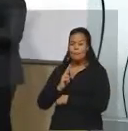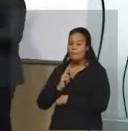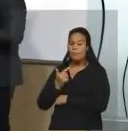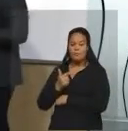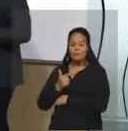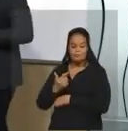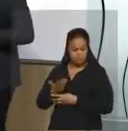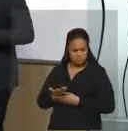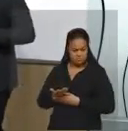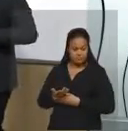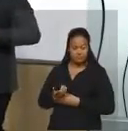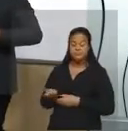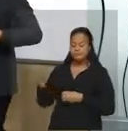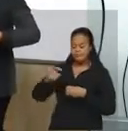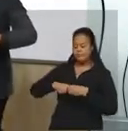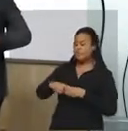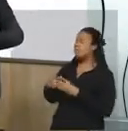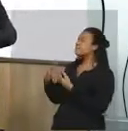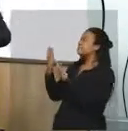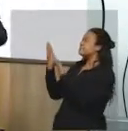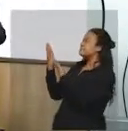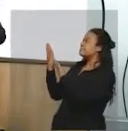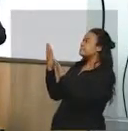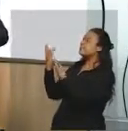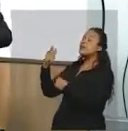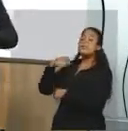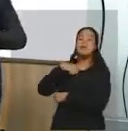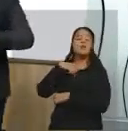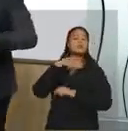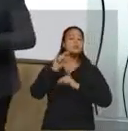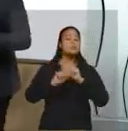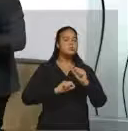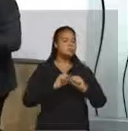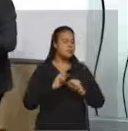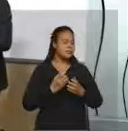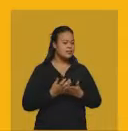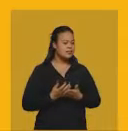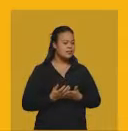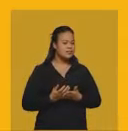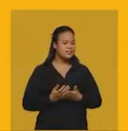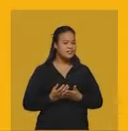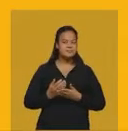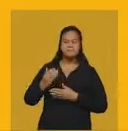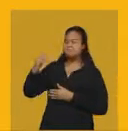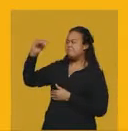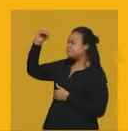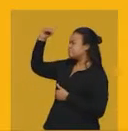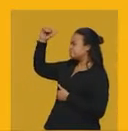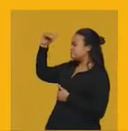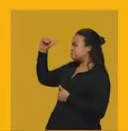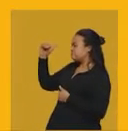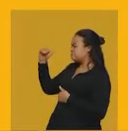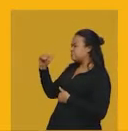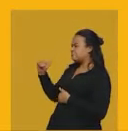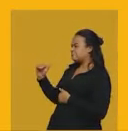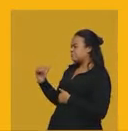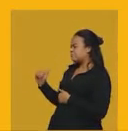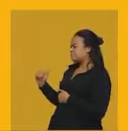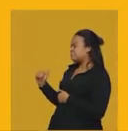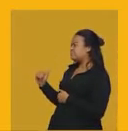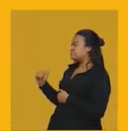voltar na imagem. Olha aqui, nós temos então esta coluna, né? A gente pode chamar de